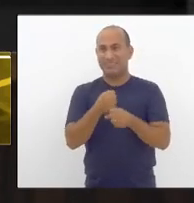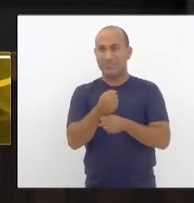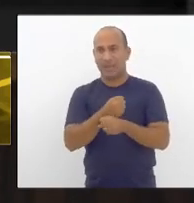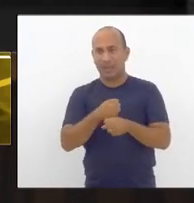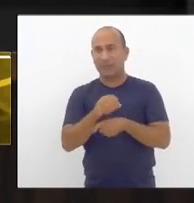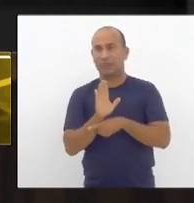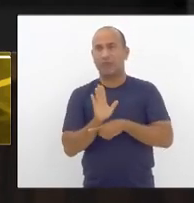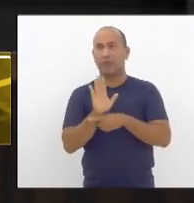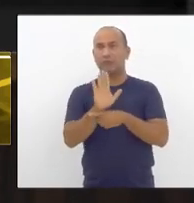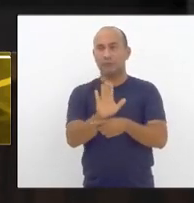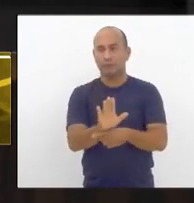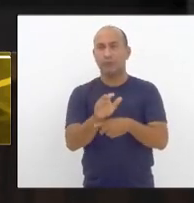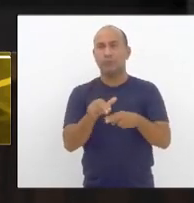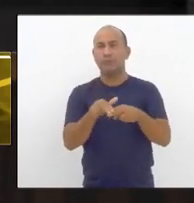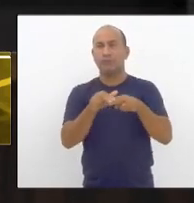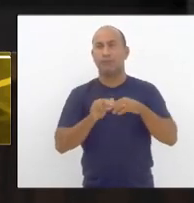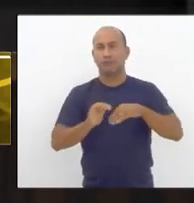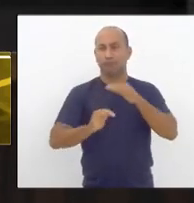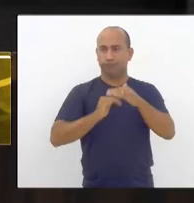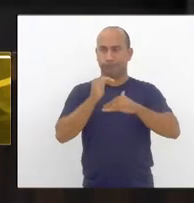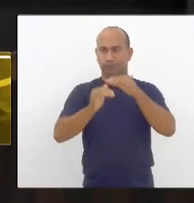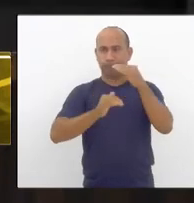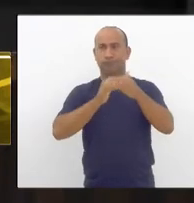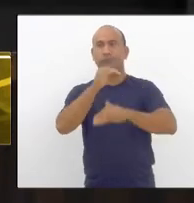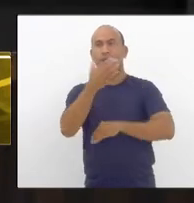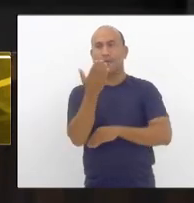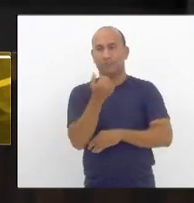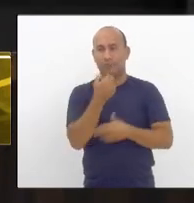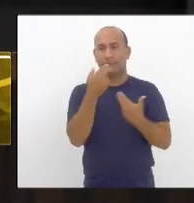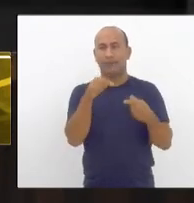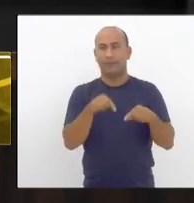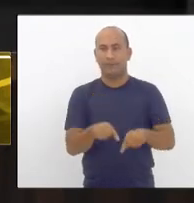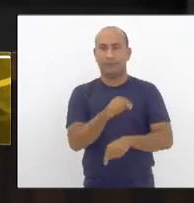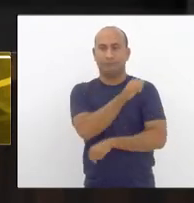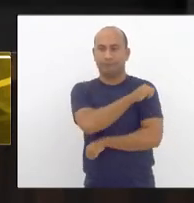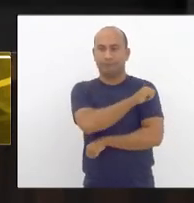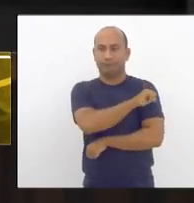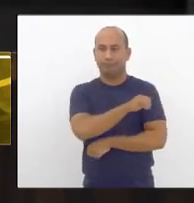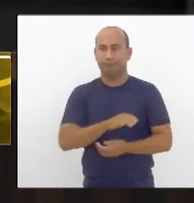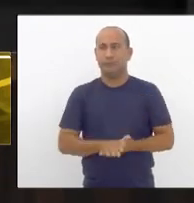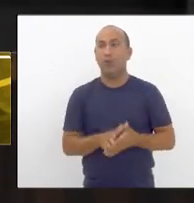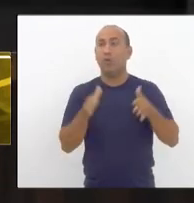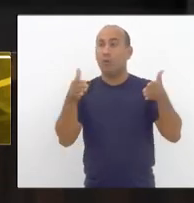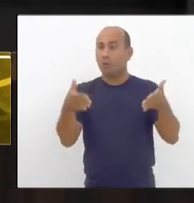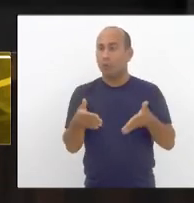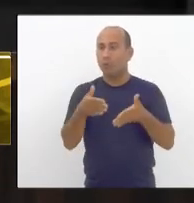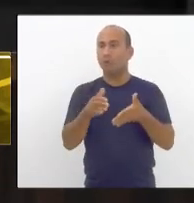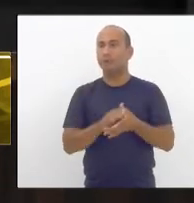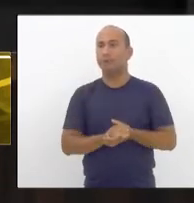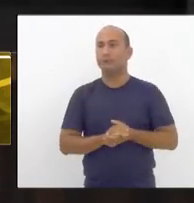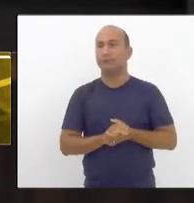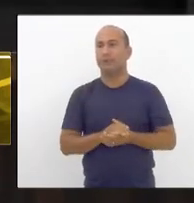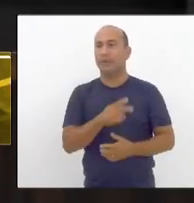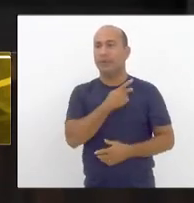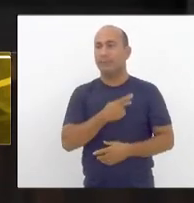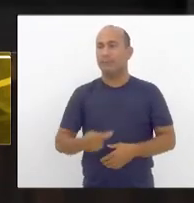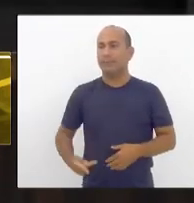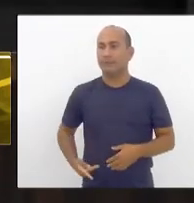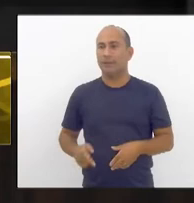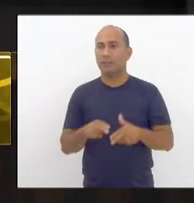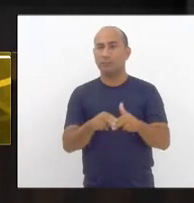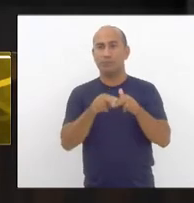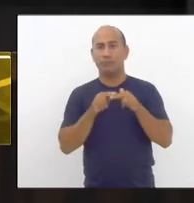ativa para o desenvolvimento da Gastronomia carioca hoje a presidente da entidade sendo